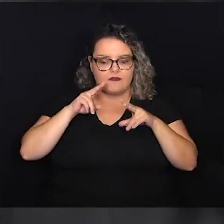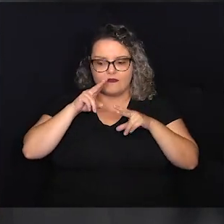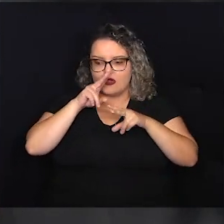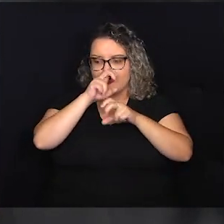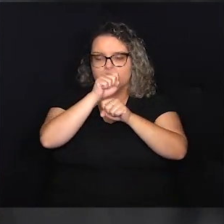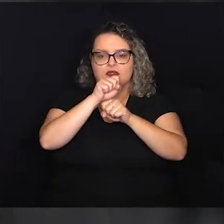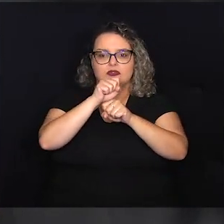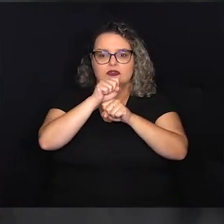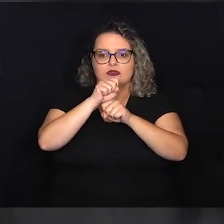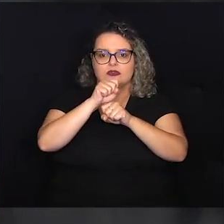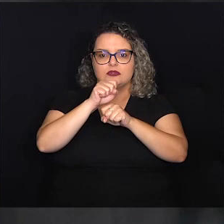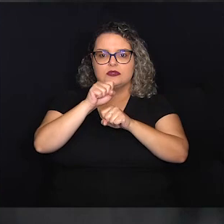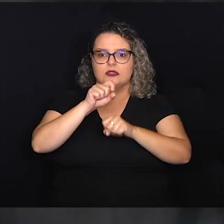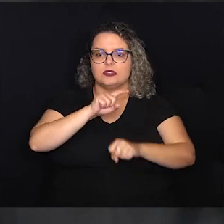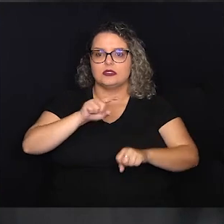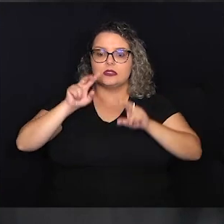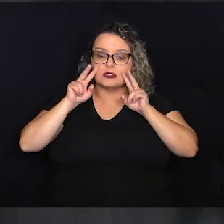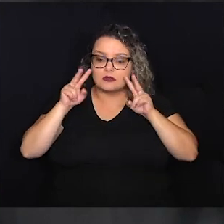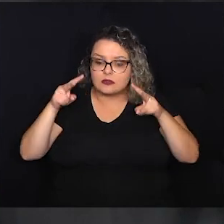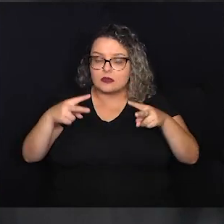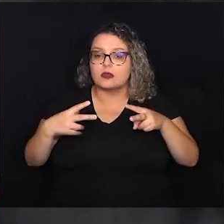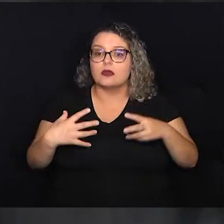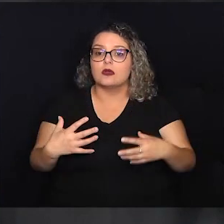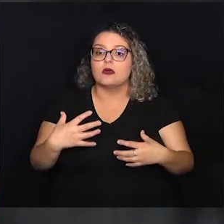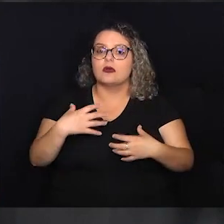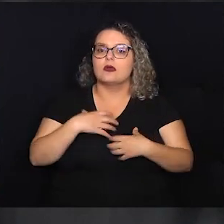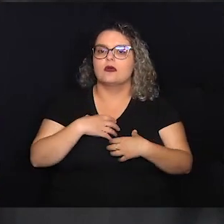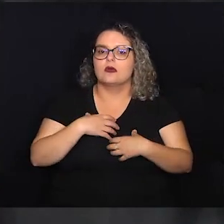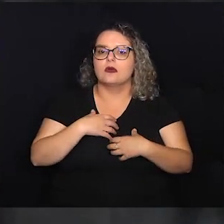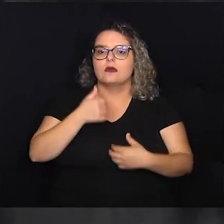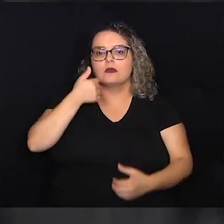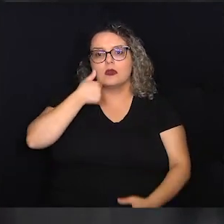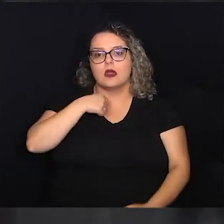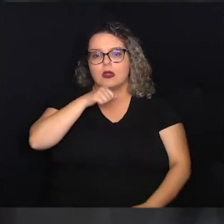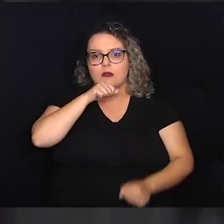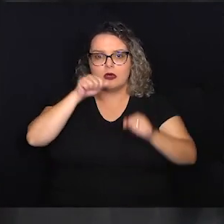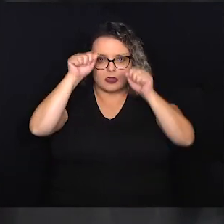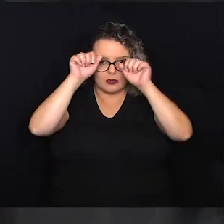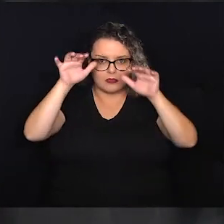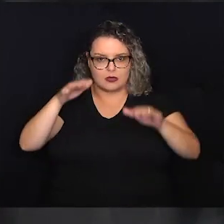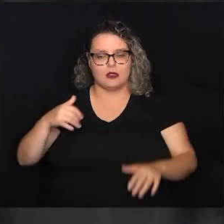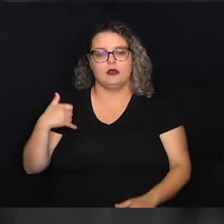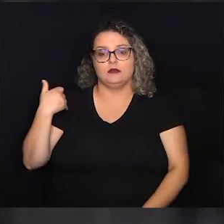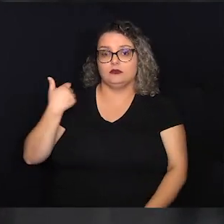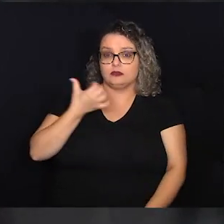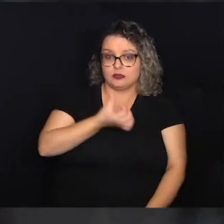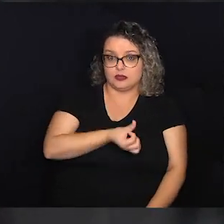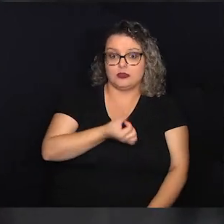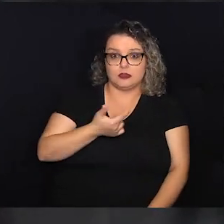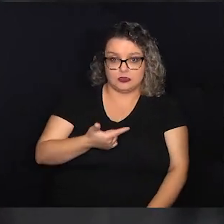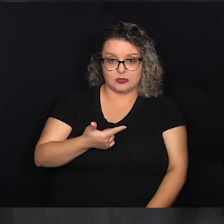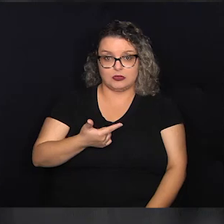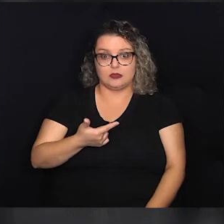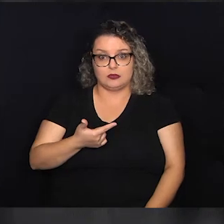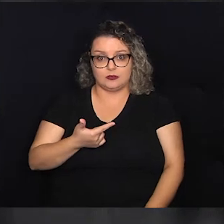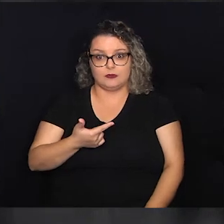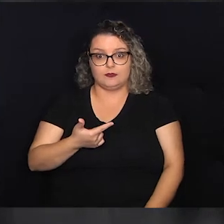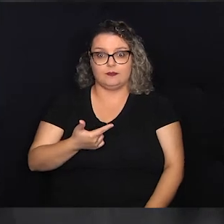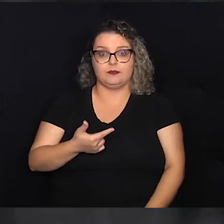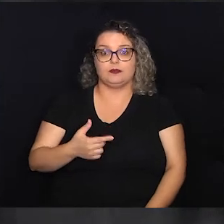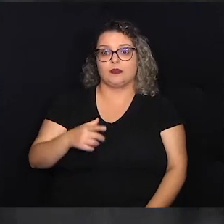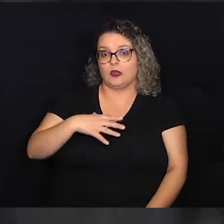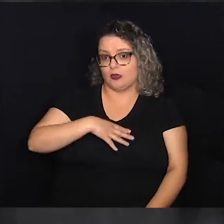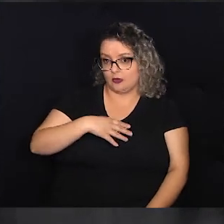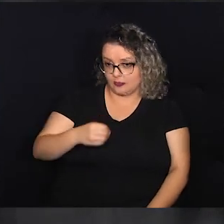maneira como deveria para a mãe de um autista. Eu, com 62 anos de idade, tenho um filho com ela de 7 anos, que